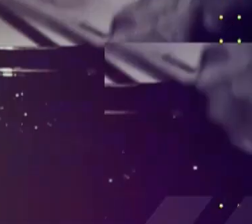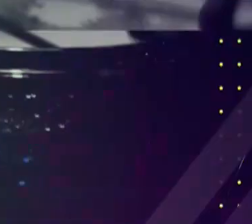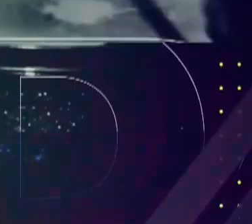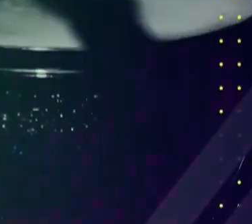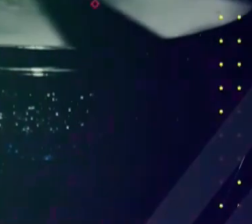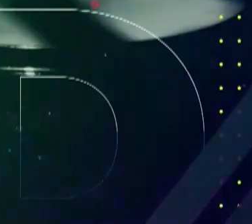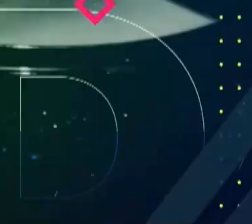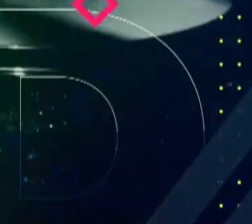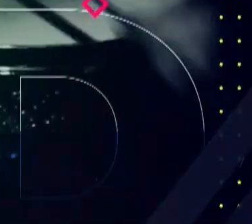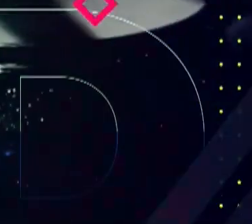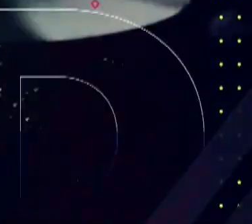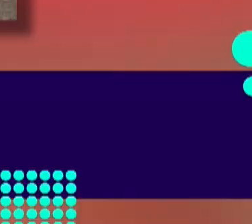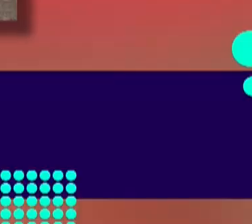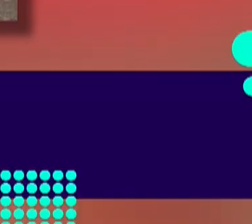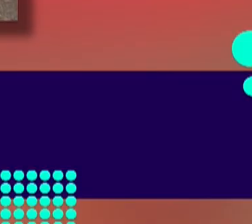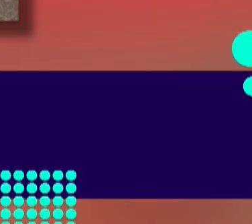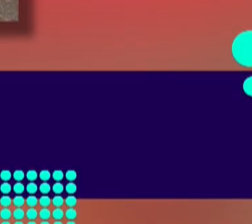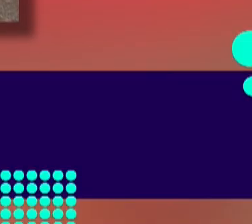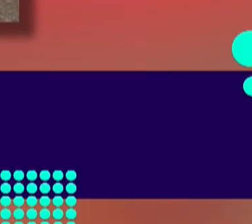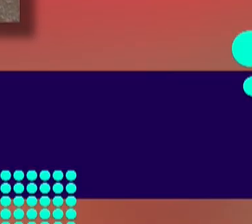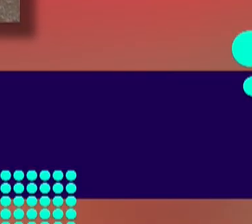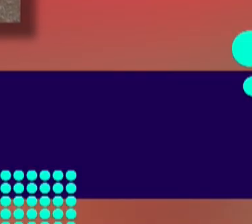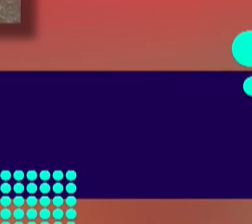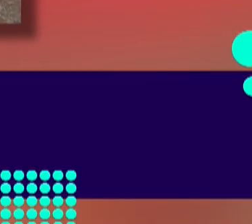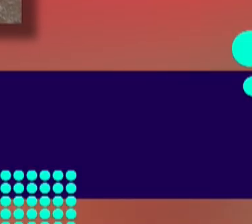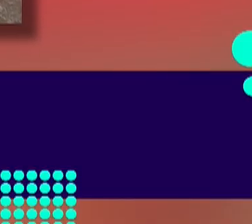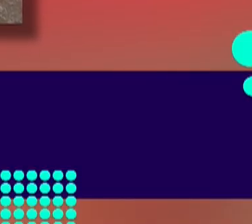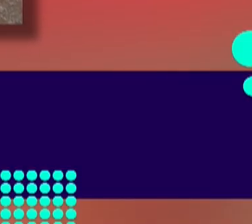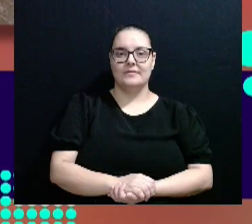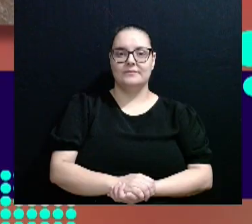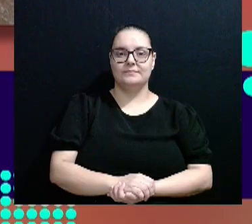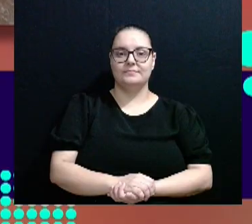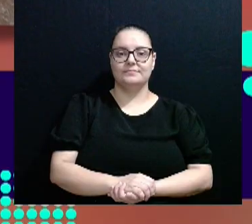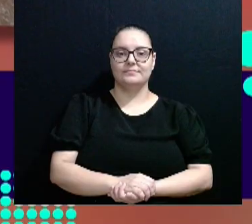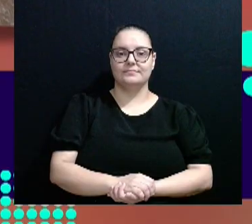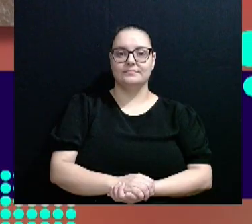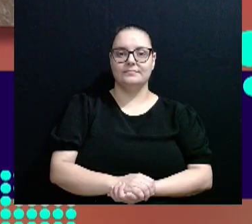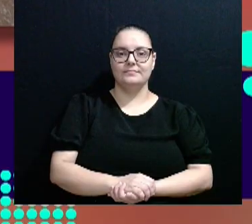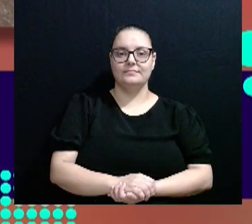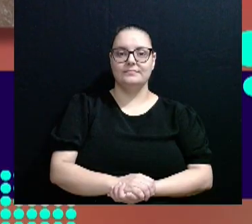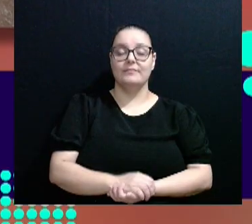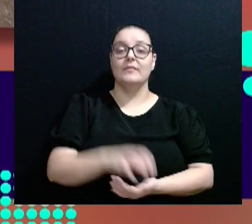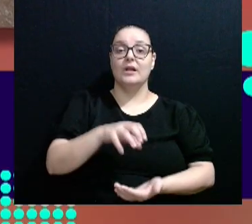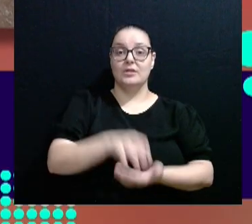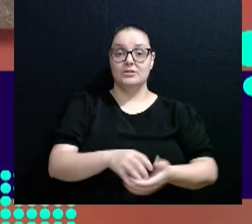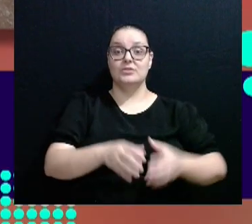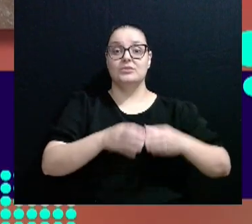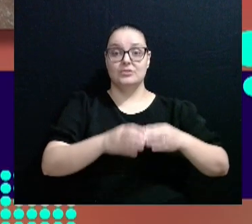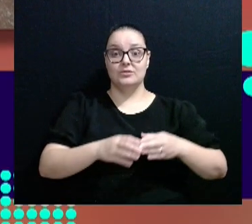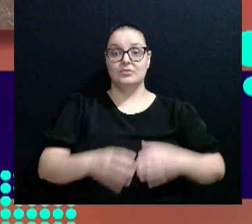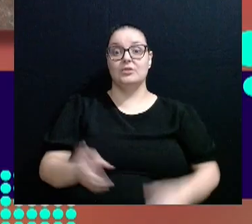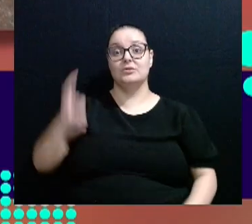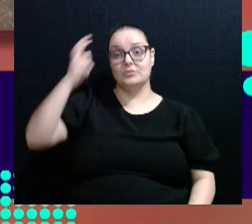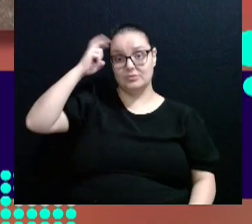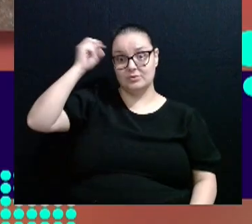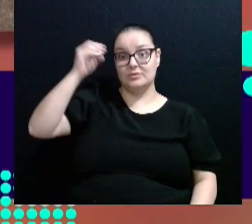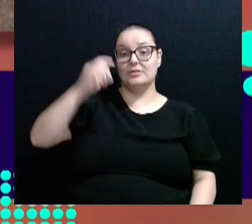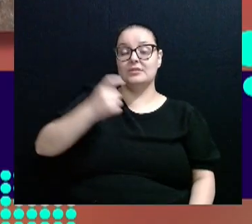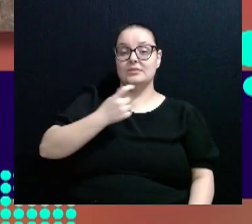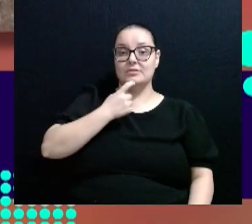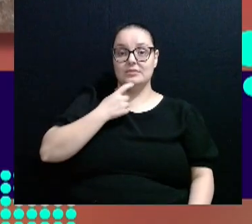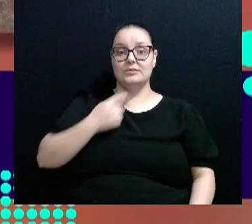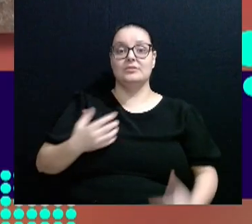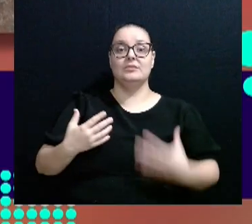Adorei. O Centro de Convivência Cultural de Campinas abriga a exposição Fábio